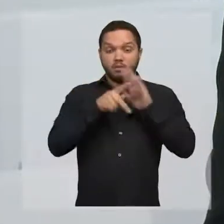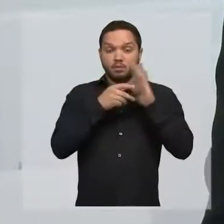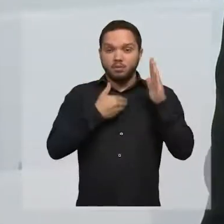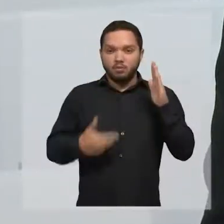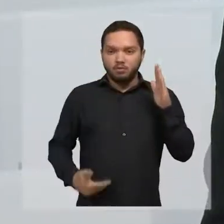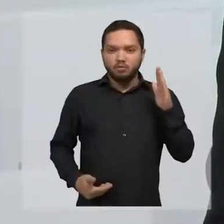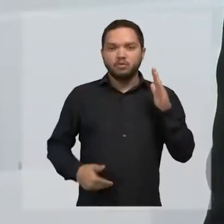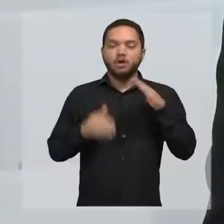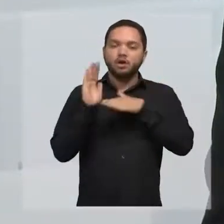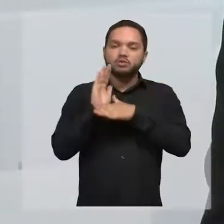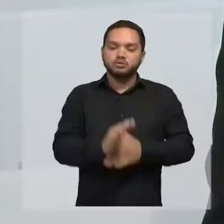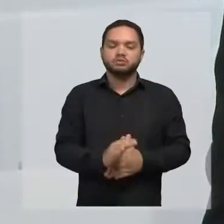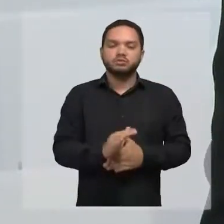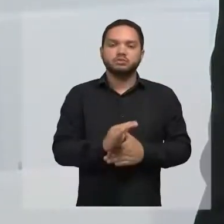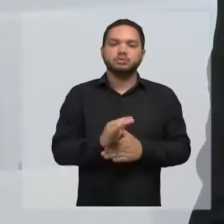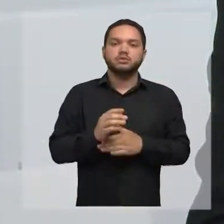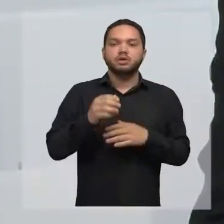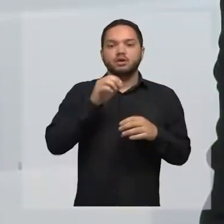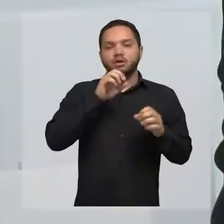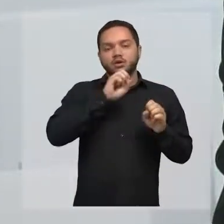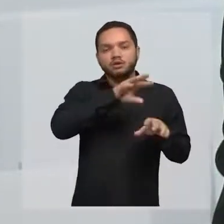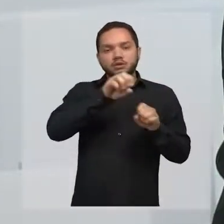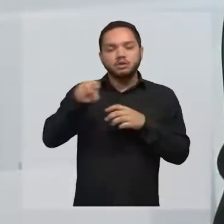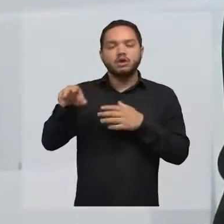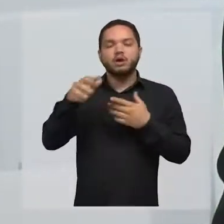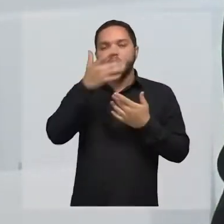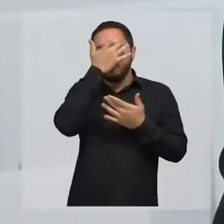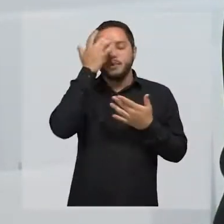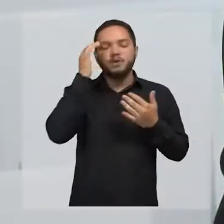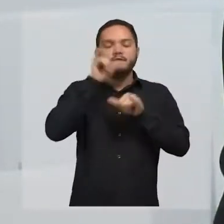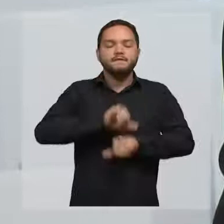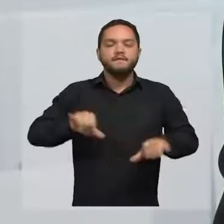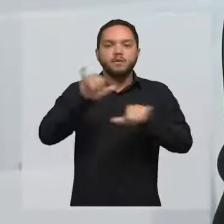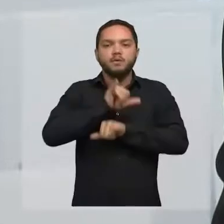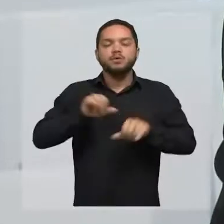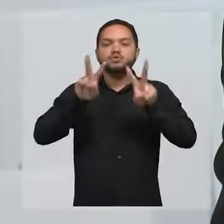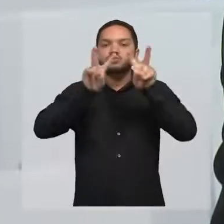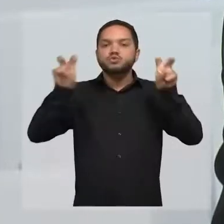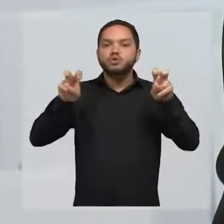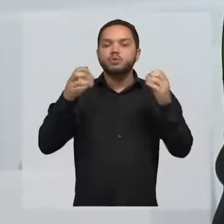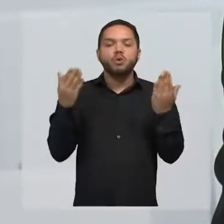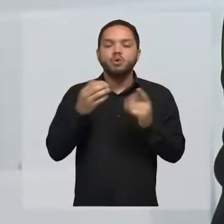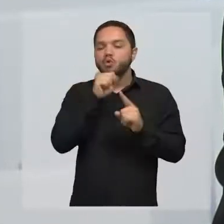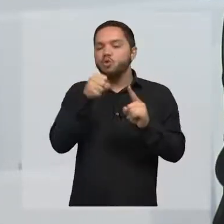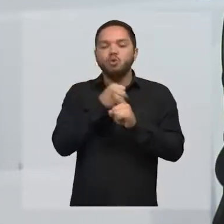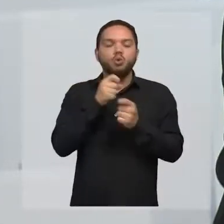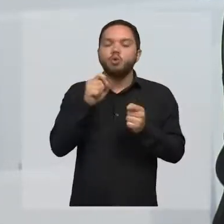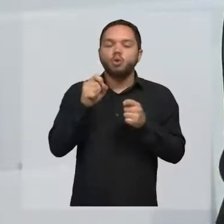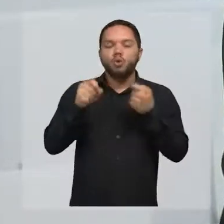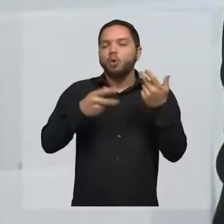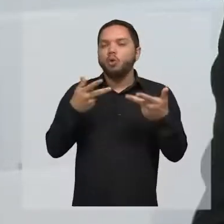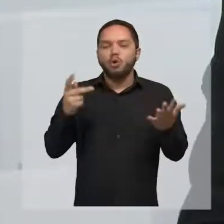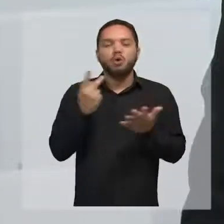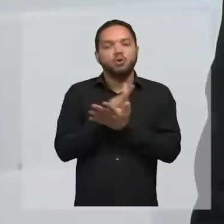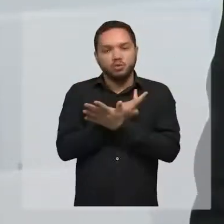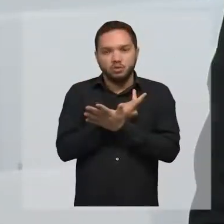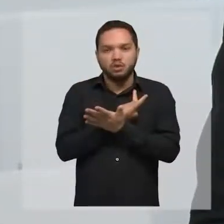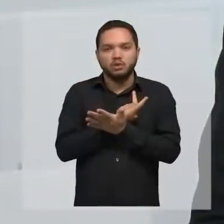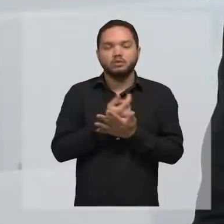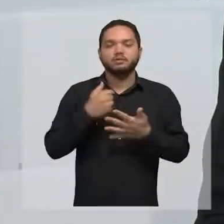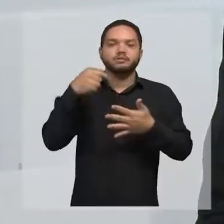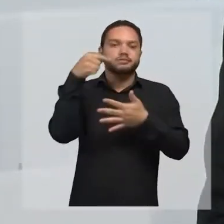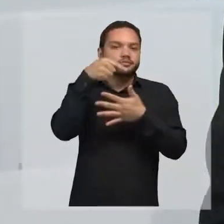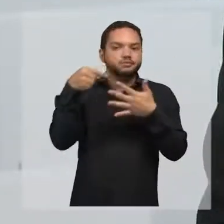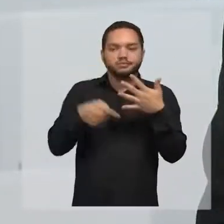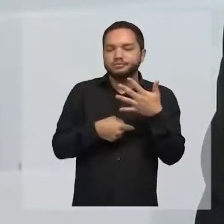maneira importante para a formação da opinião de cidadãos e cidadãs sobre a realidade social, em seus mais variados